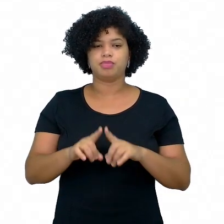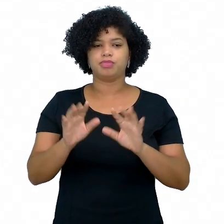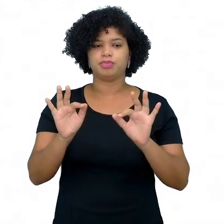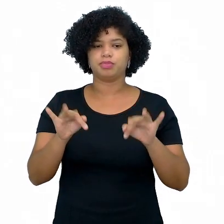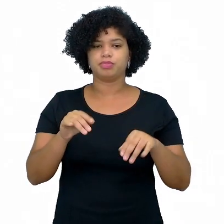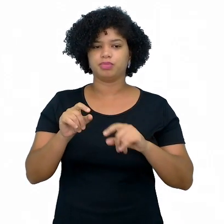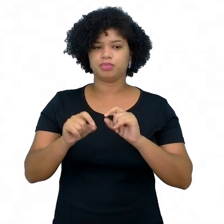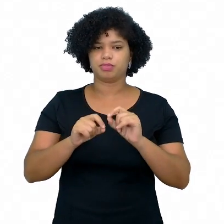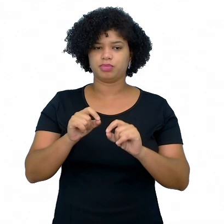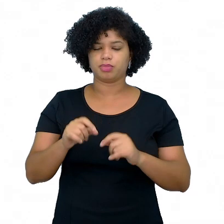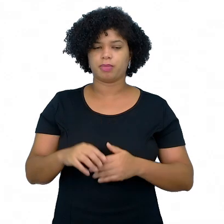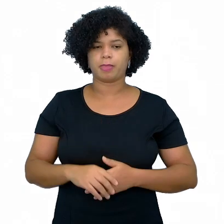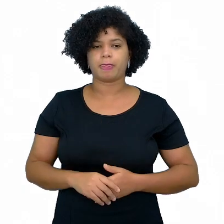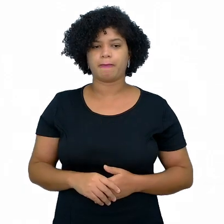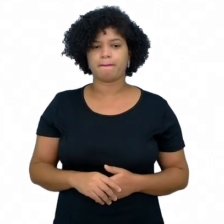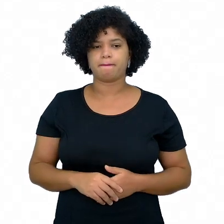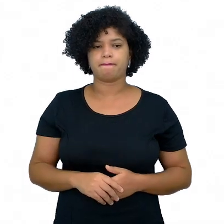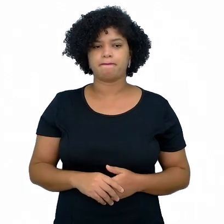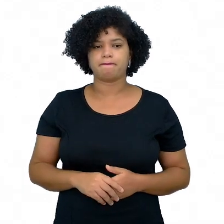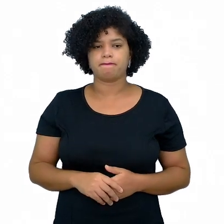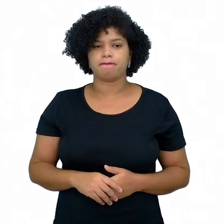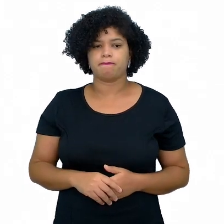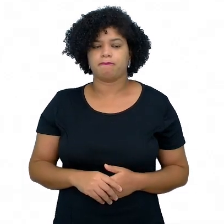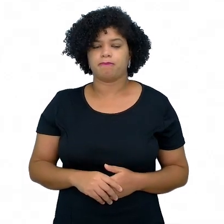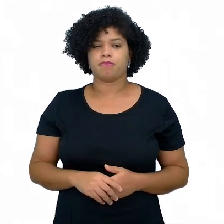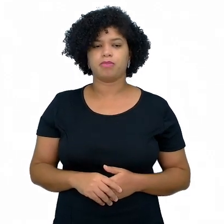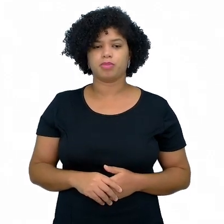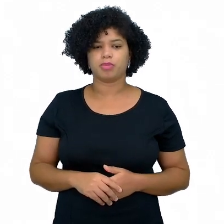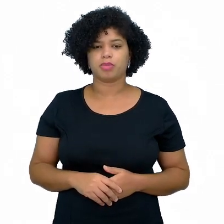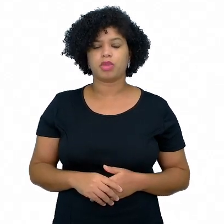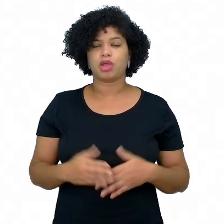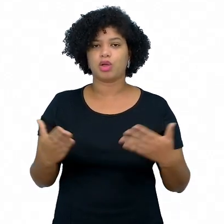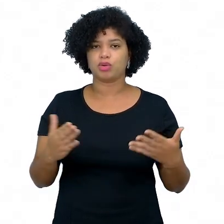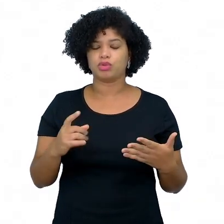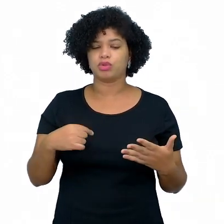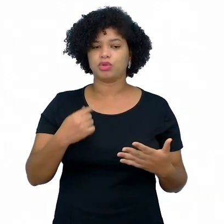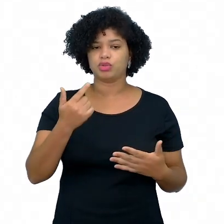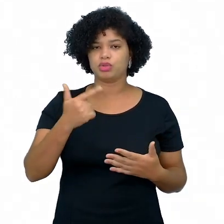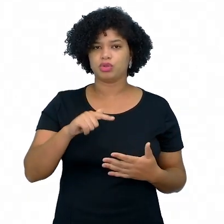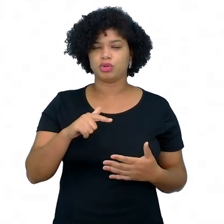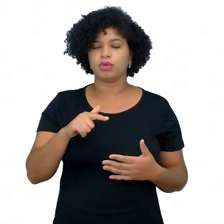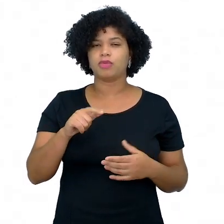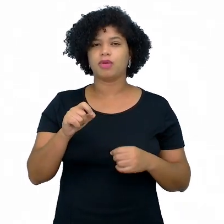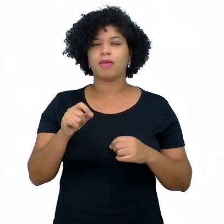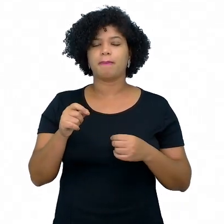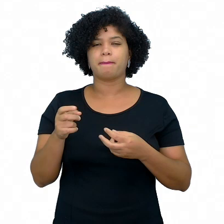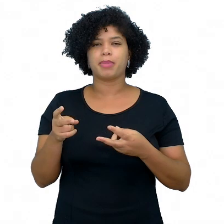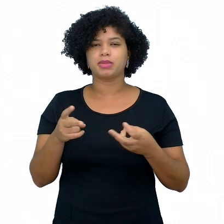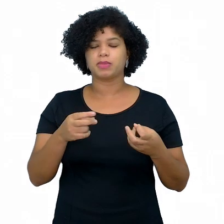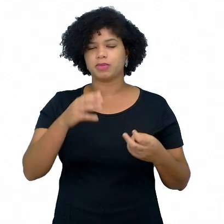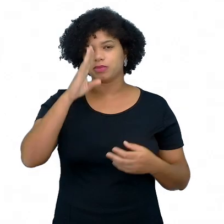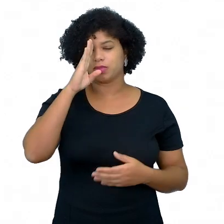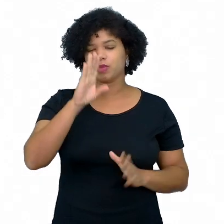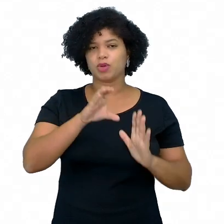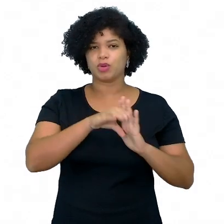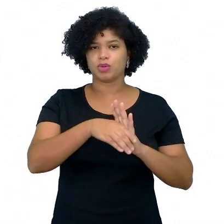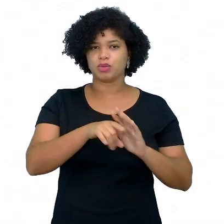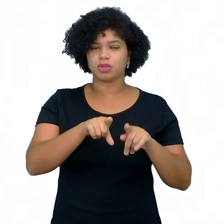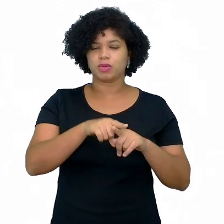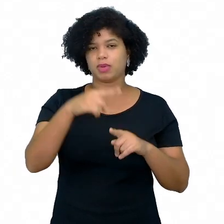Finalizando. Bom, hoje nós revisitamos os principais conceitos e